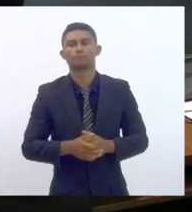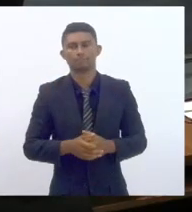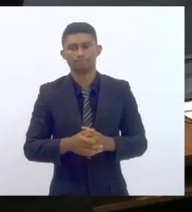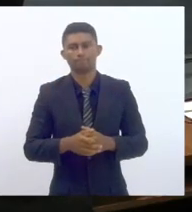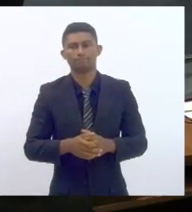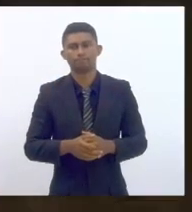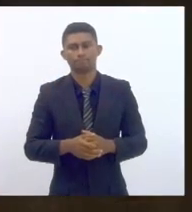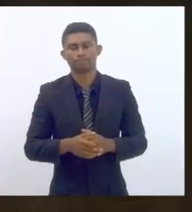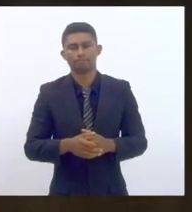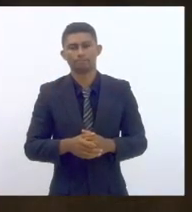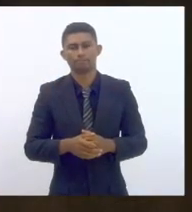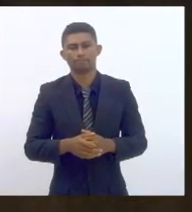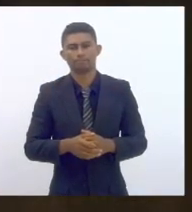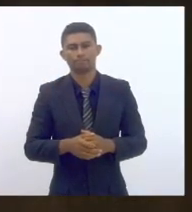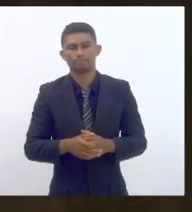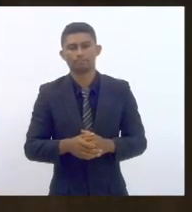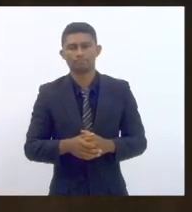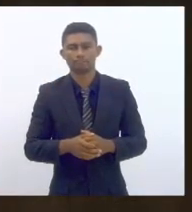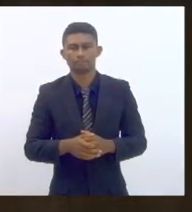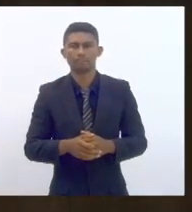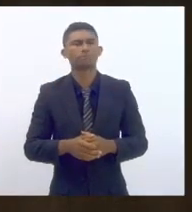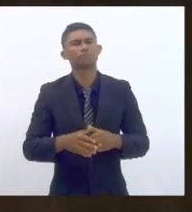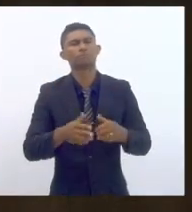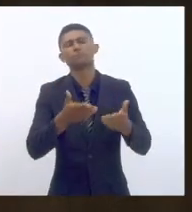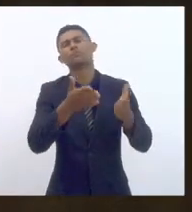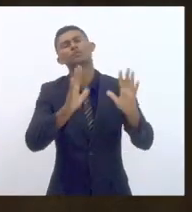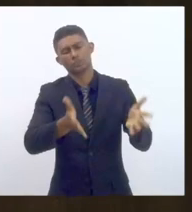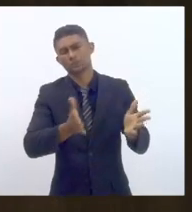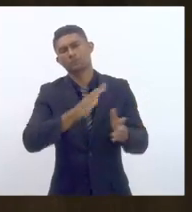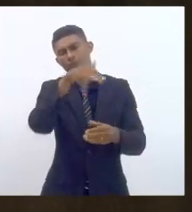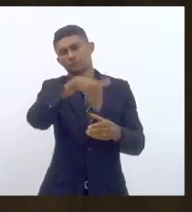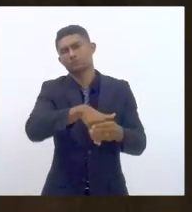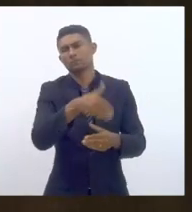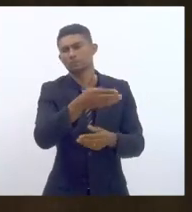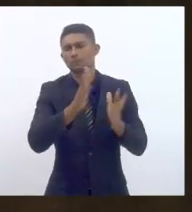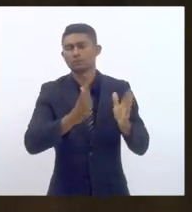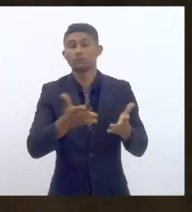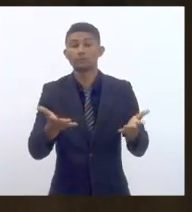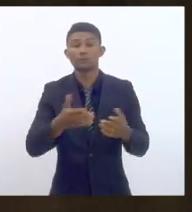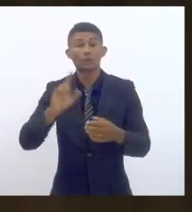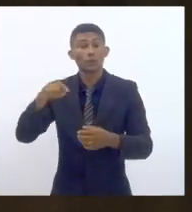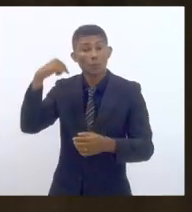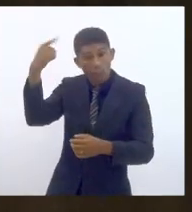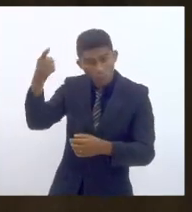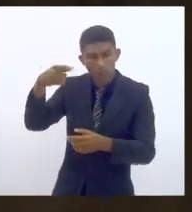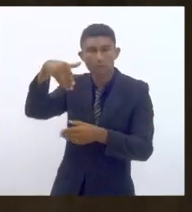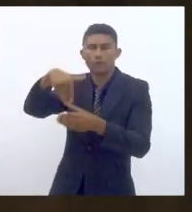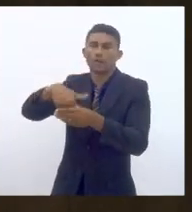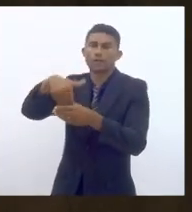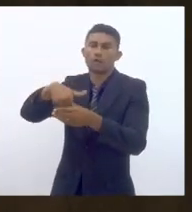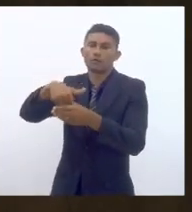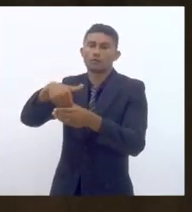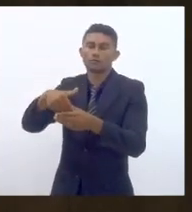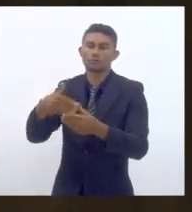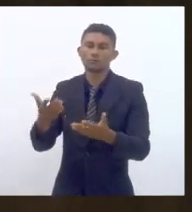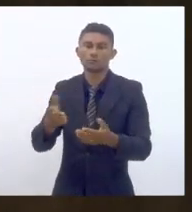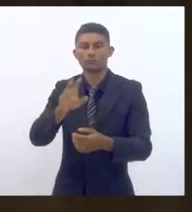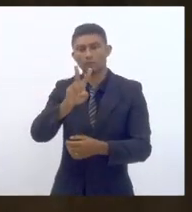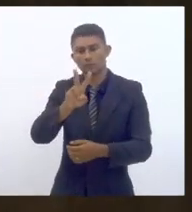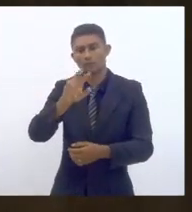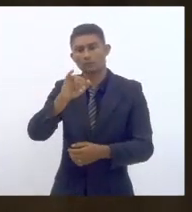Reconhecendo o. Não, esse eu já votei. Eu estou deixando consignado para o Vicente